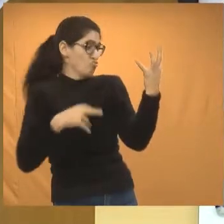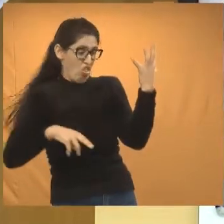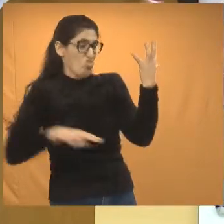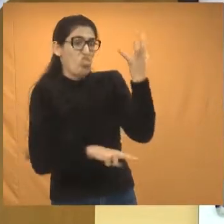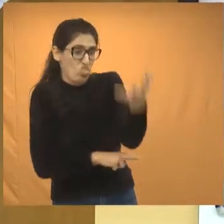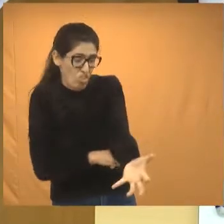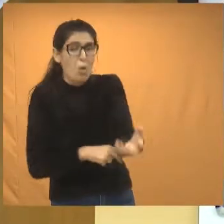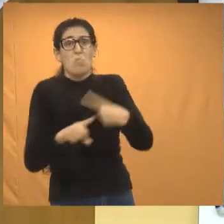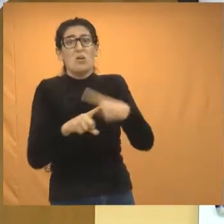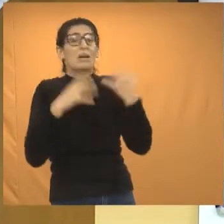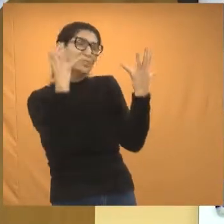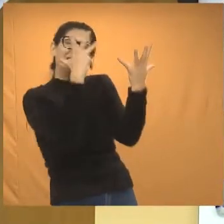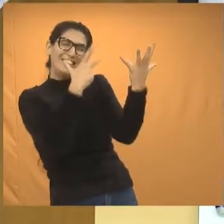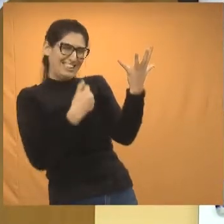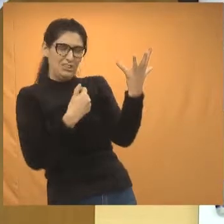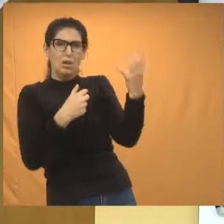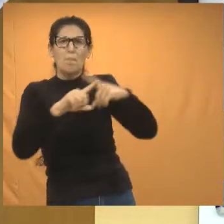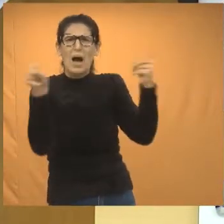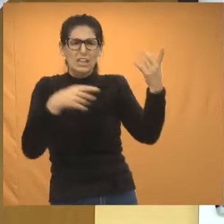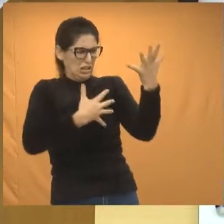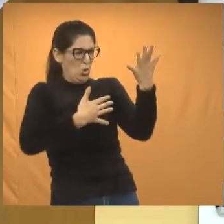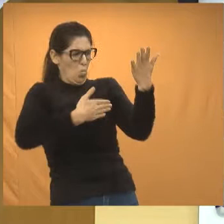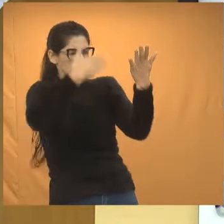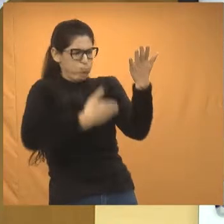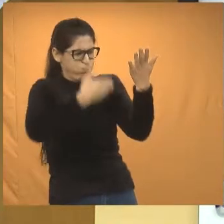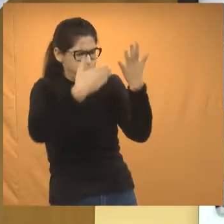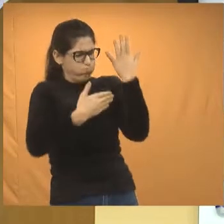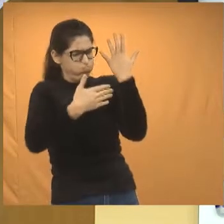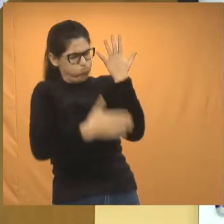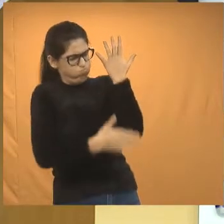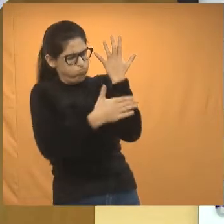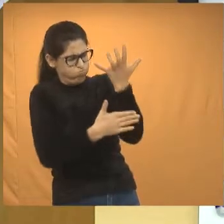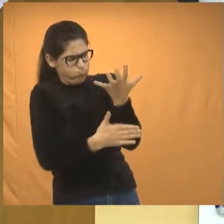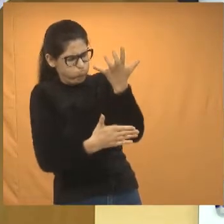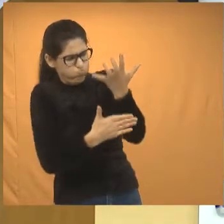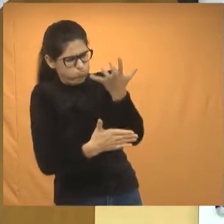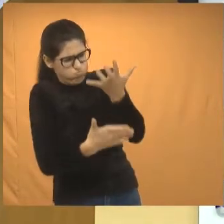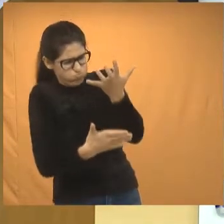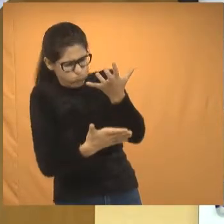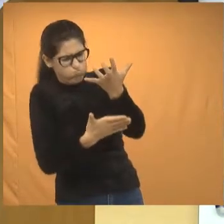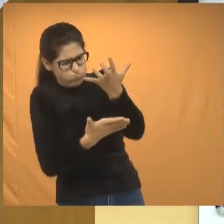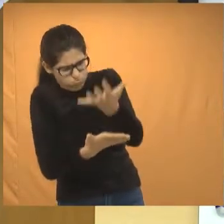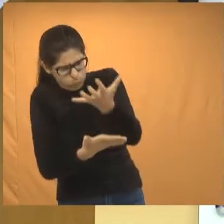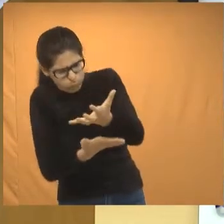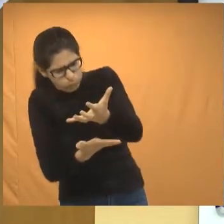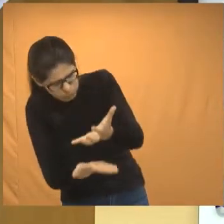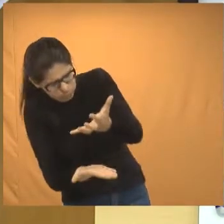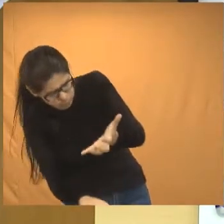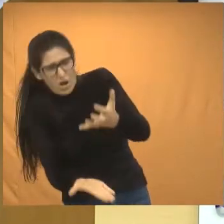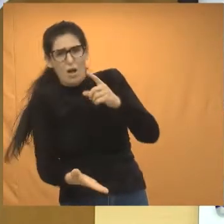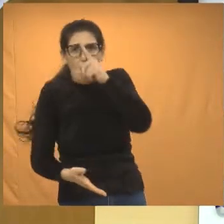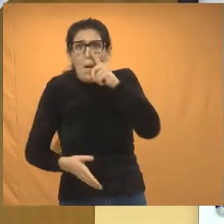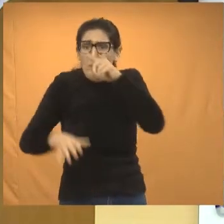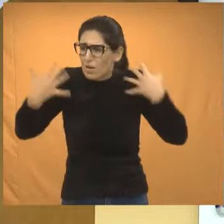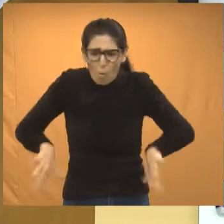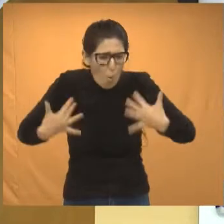Pô, não justifica. Está estourando o muro do camarada, a qualquer momento pode cair, pode causar acidente. Então, acho que precisamos avançar também em alguns aspectos,